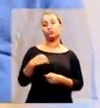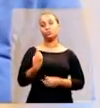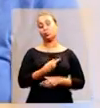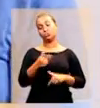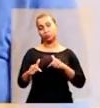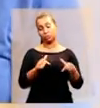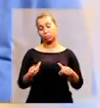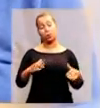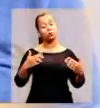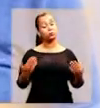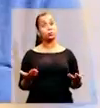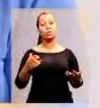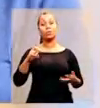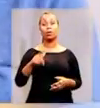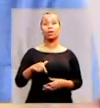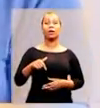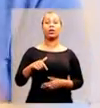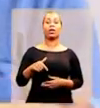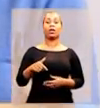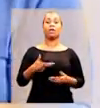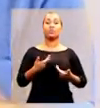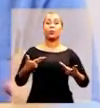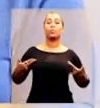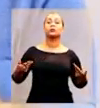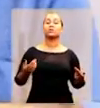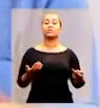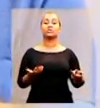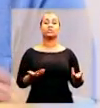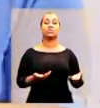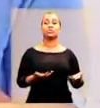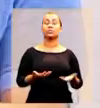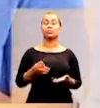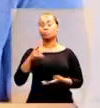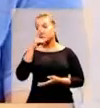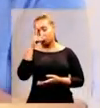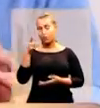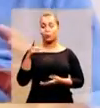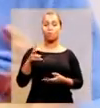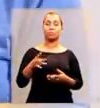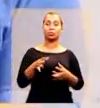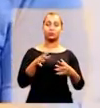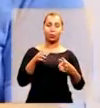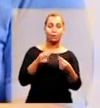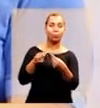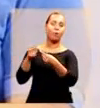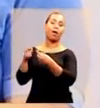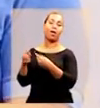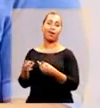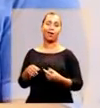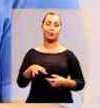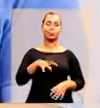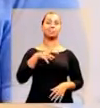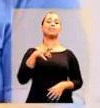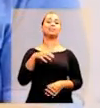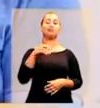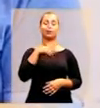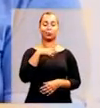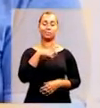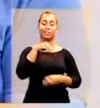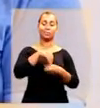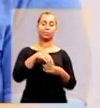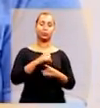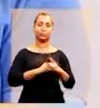nosso trabalho. Esse jogo de impulso, esse jogo de força, esse embate das energias que tem